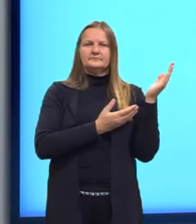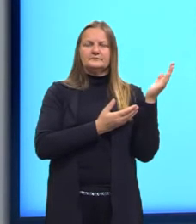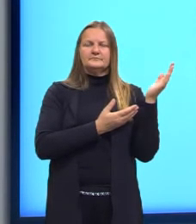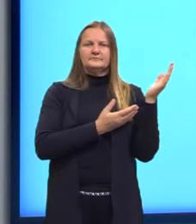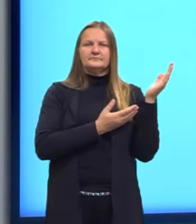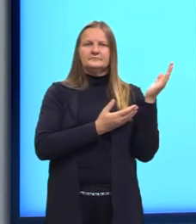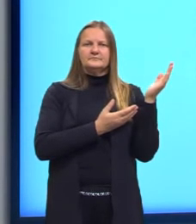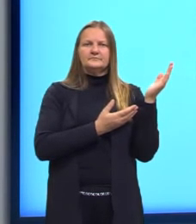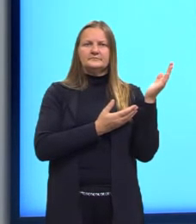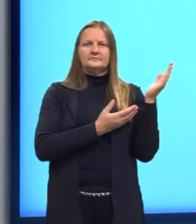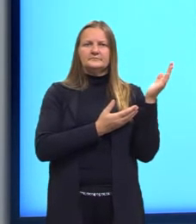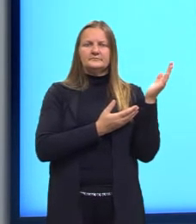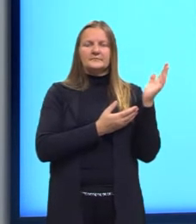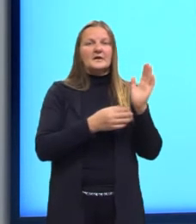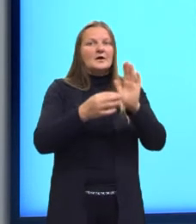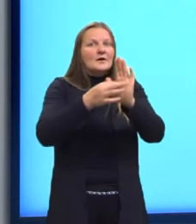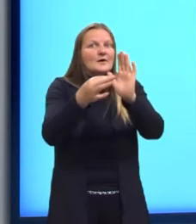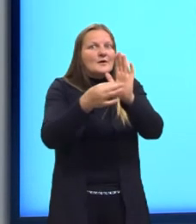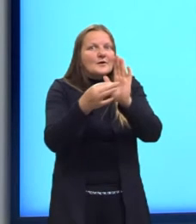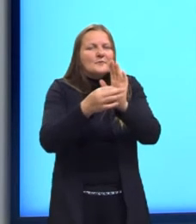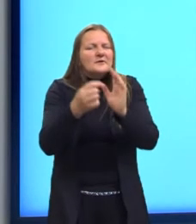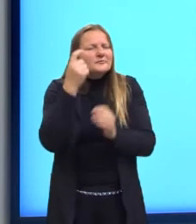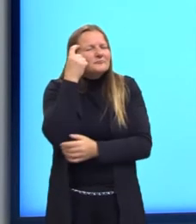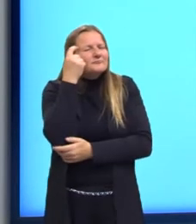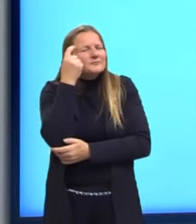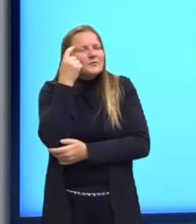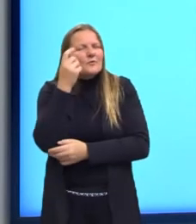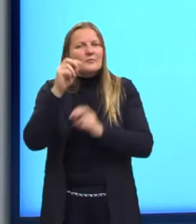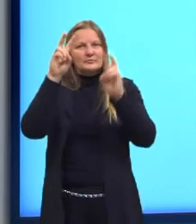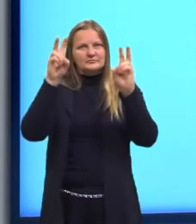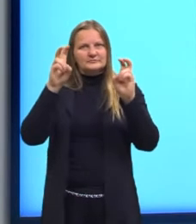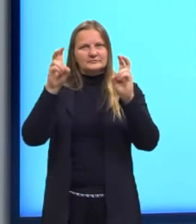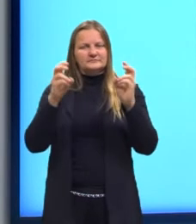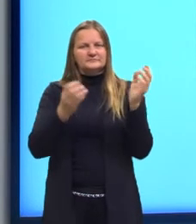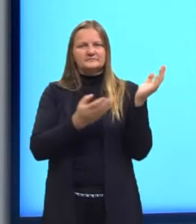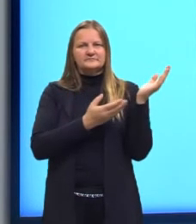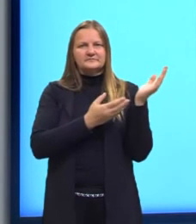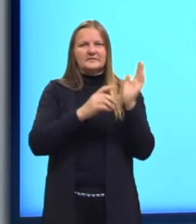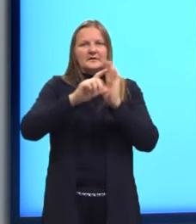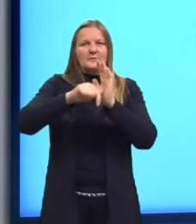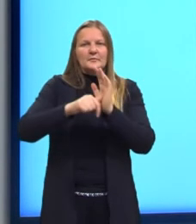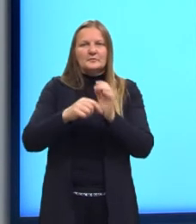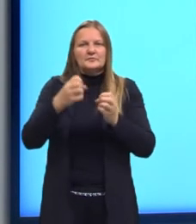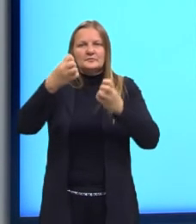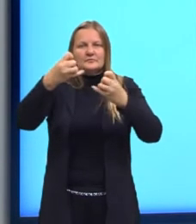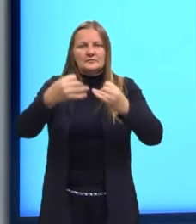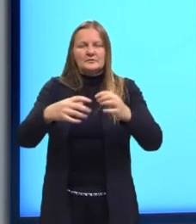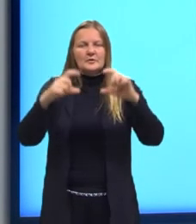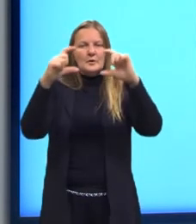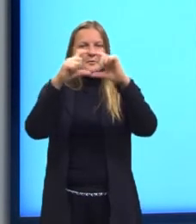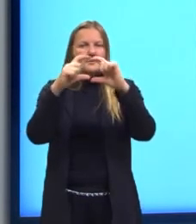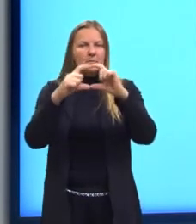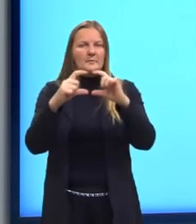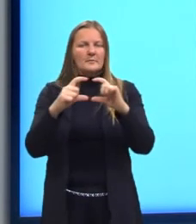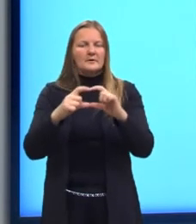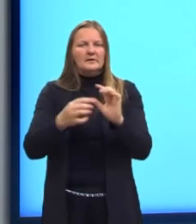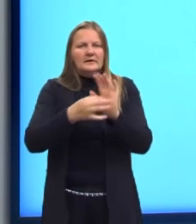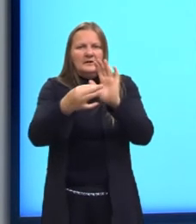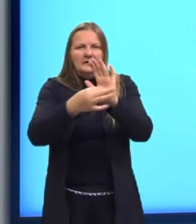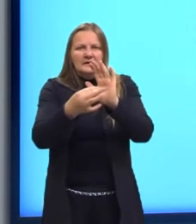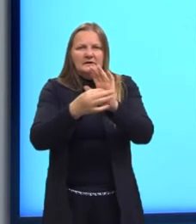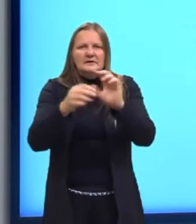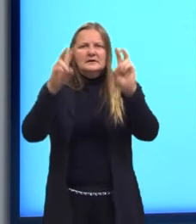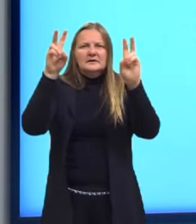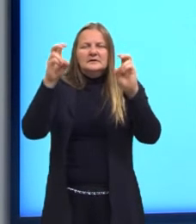iniciar o encerramento da argumentação reflexiva sobre a temática Depois tem períodos que argumentam sobre